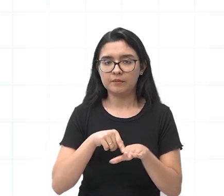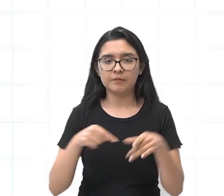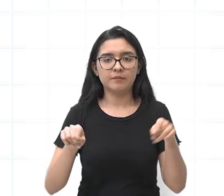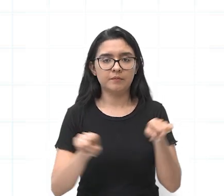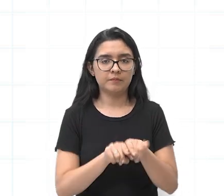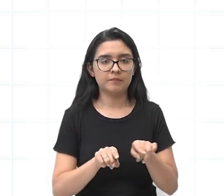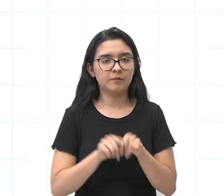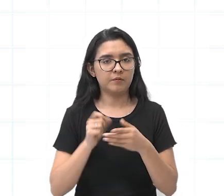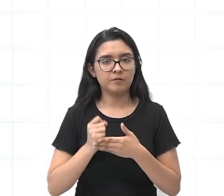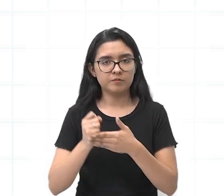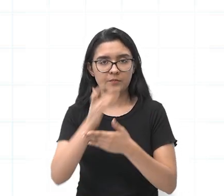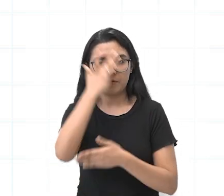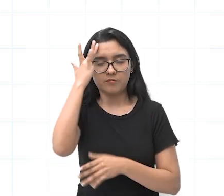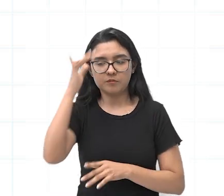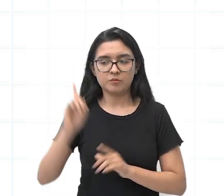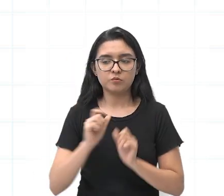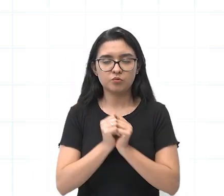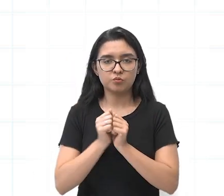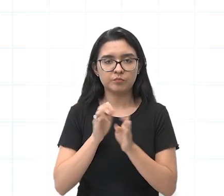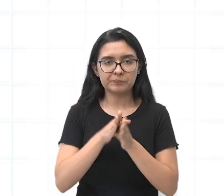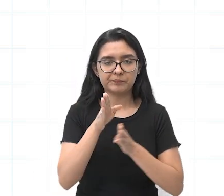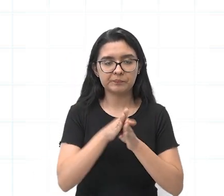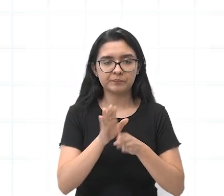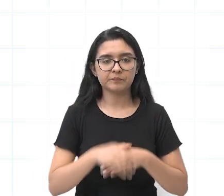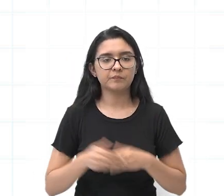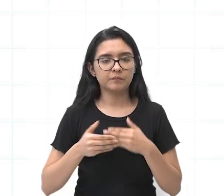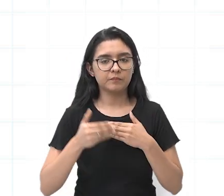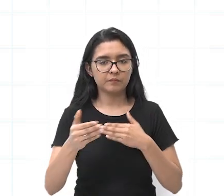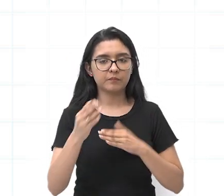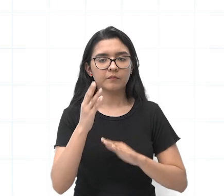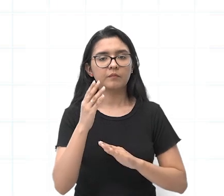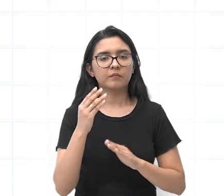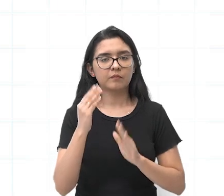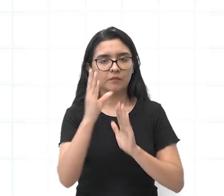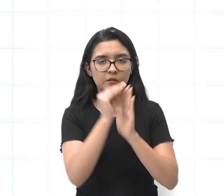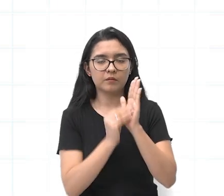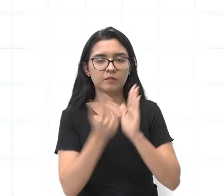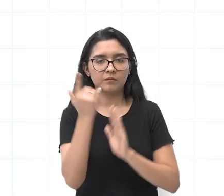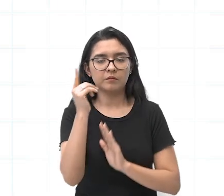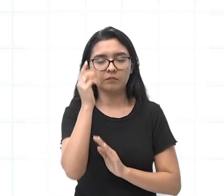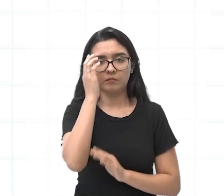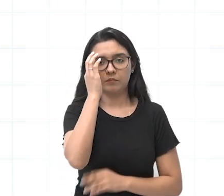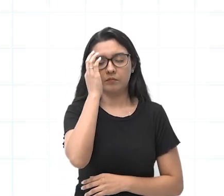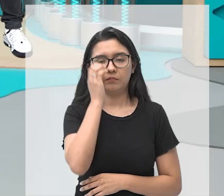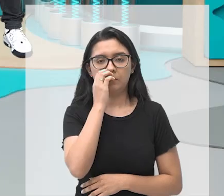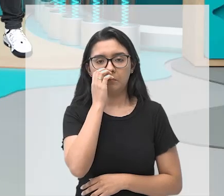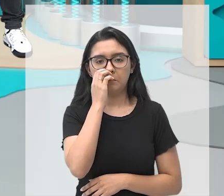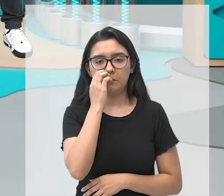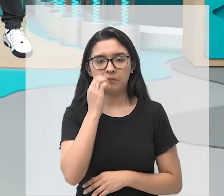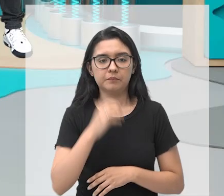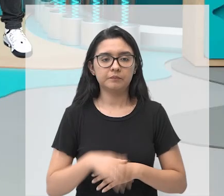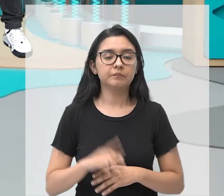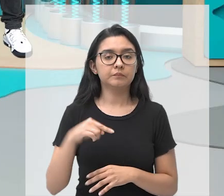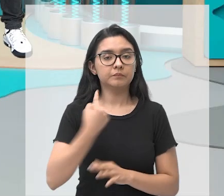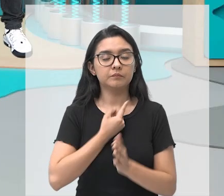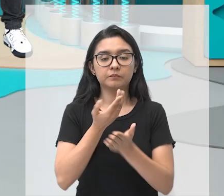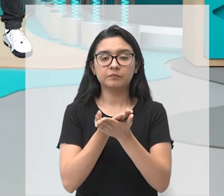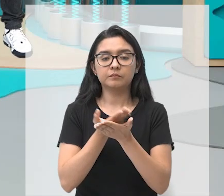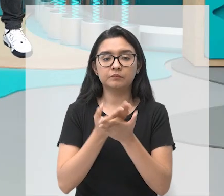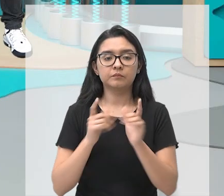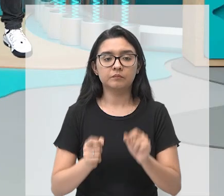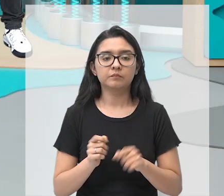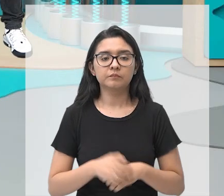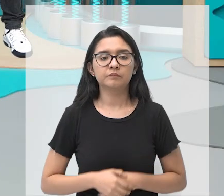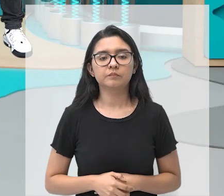dos calheiros. Dando seguimento ao nosso conteúdo, nós vimos nessas aulas sobre